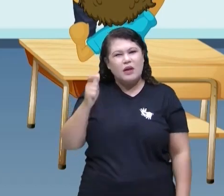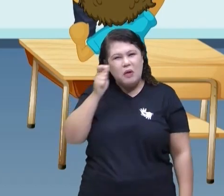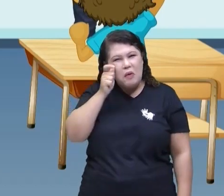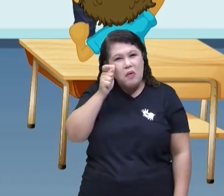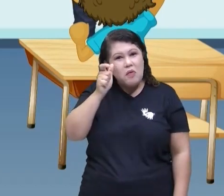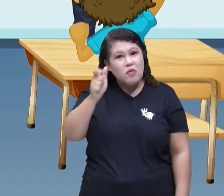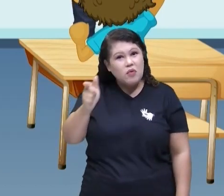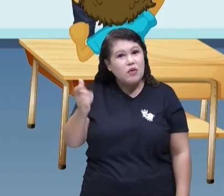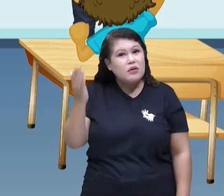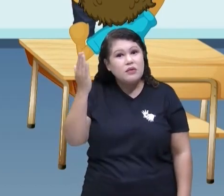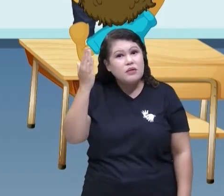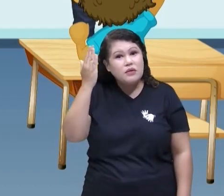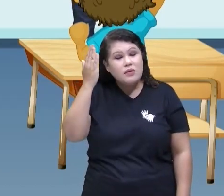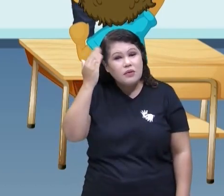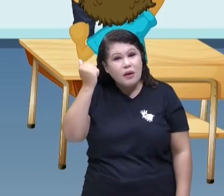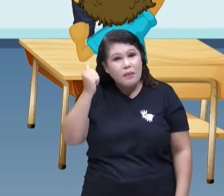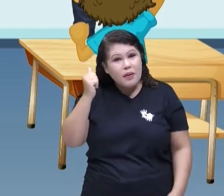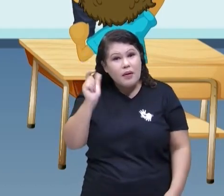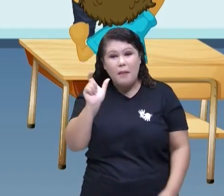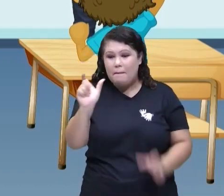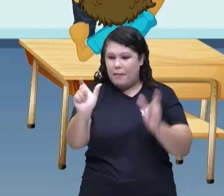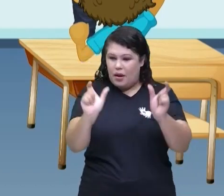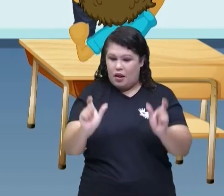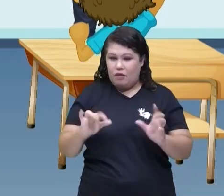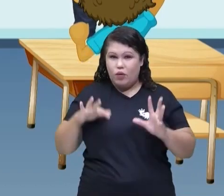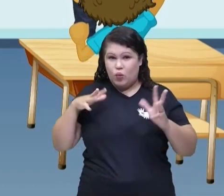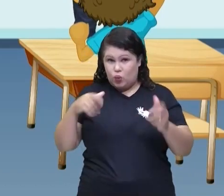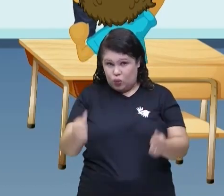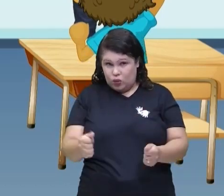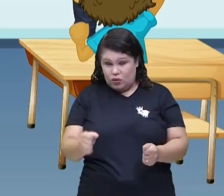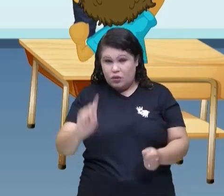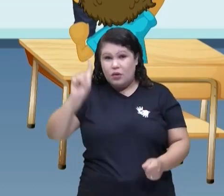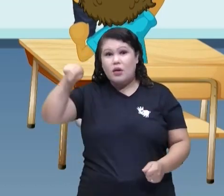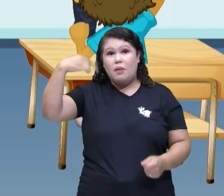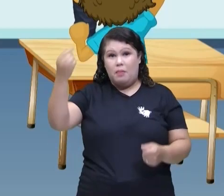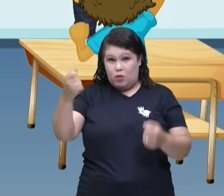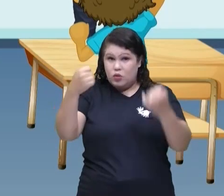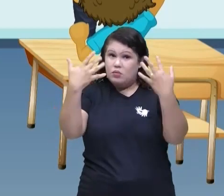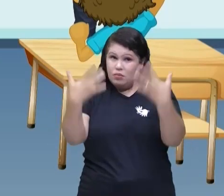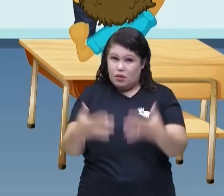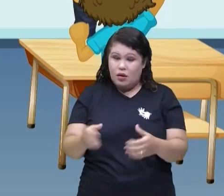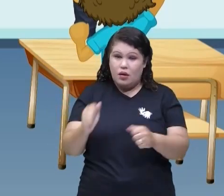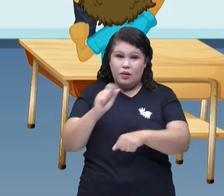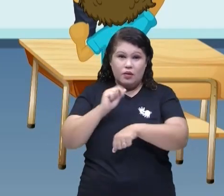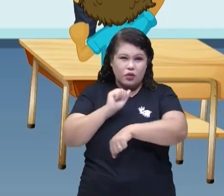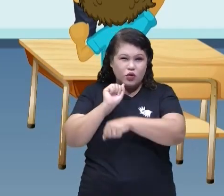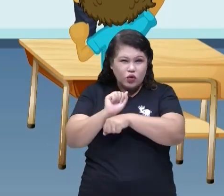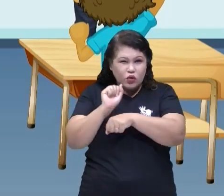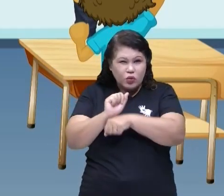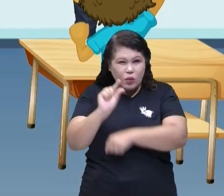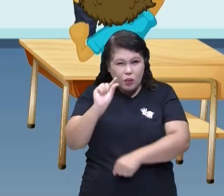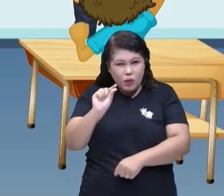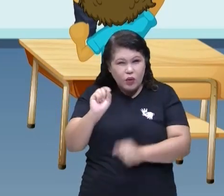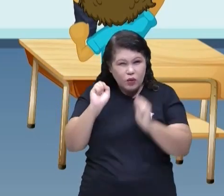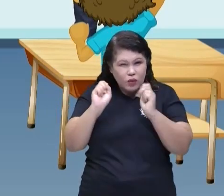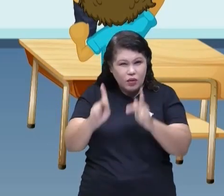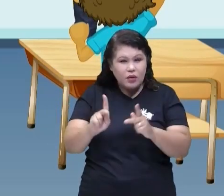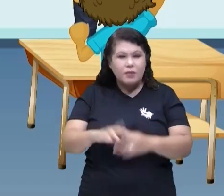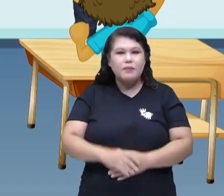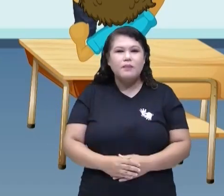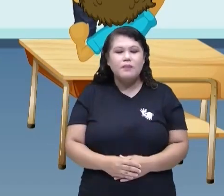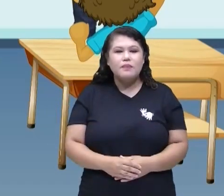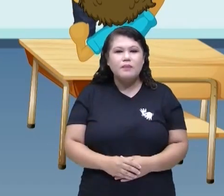descobrir? Eu não vou revelar essas palavrinhas agora, só daqui a pouco. Esperem mais um pouquinho, tá bom? Qual